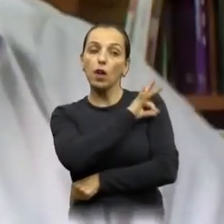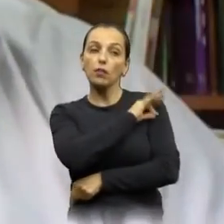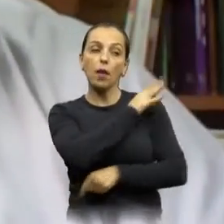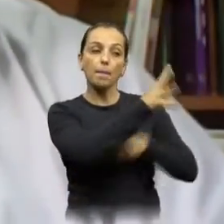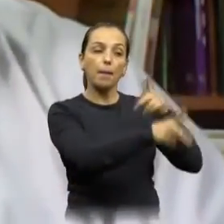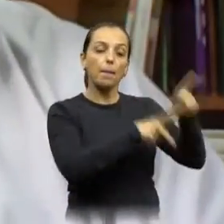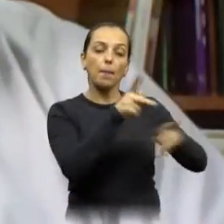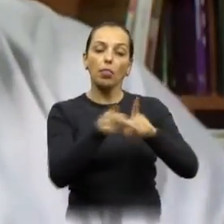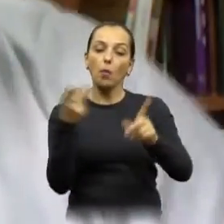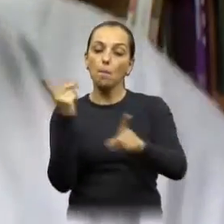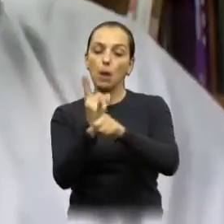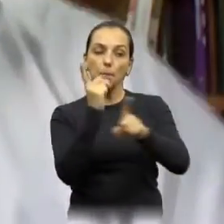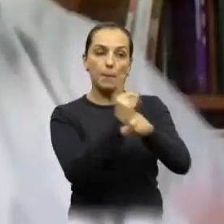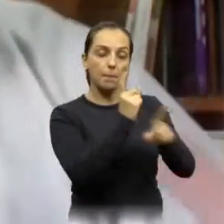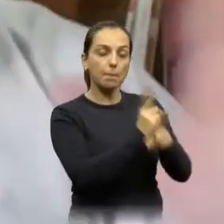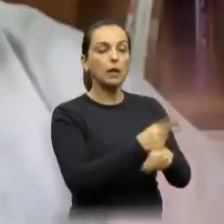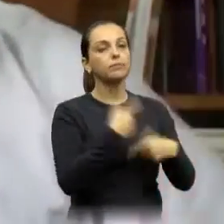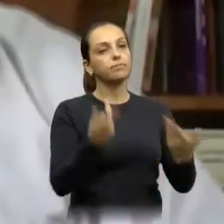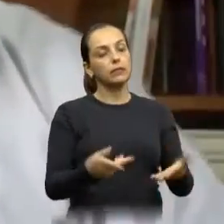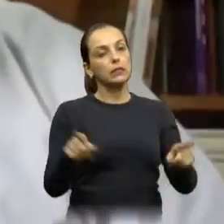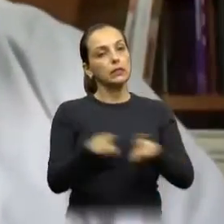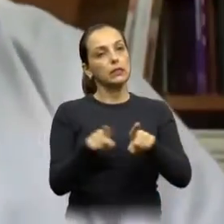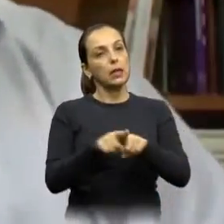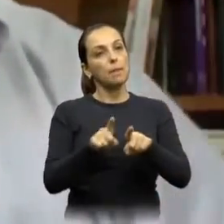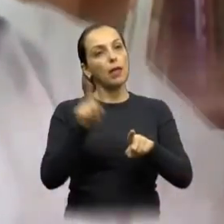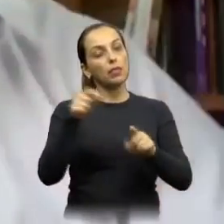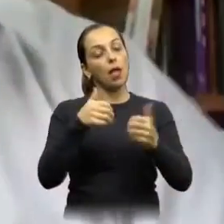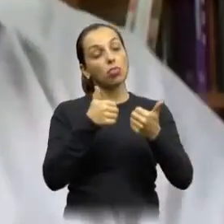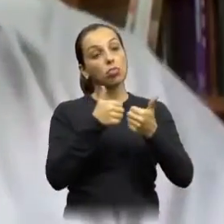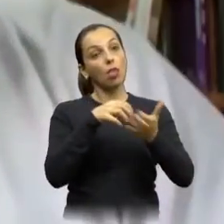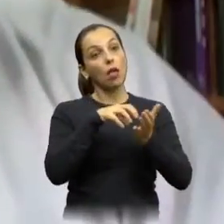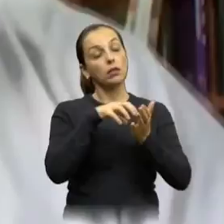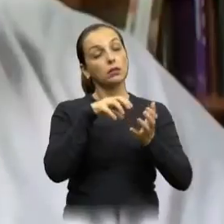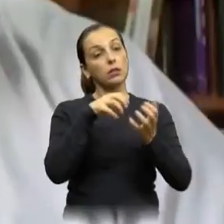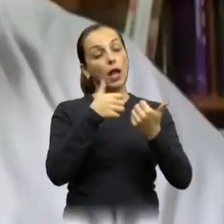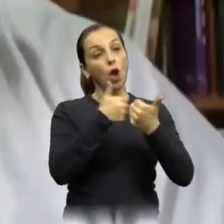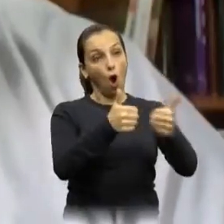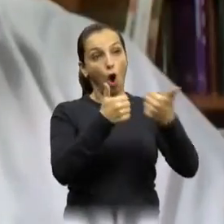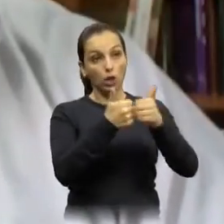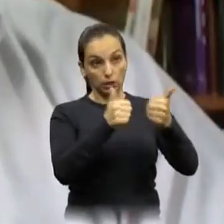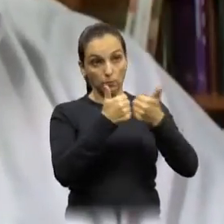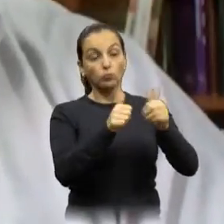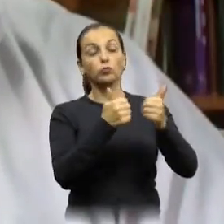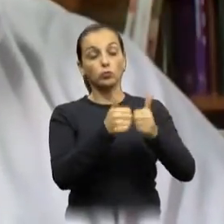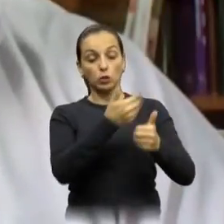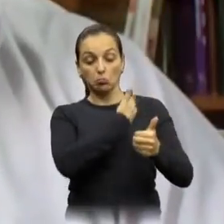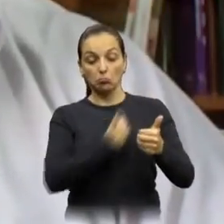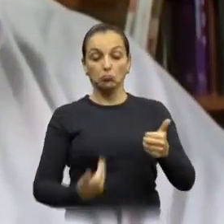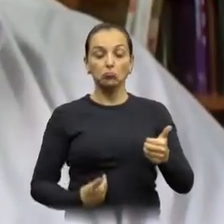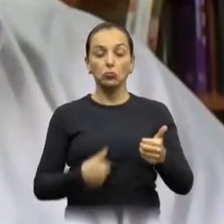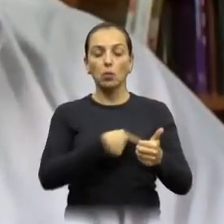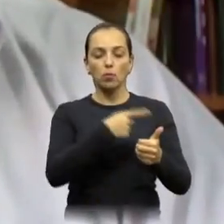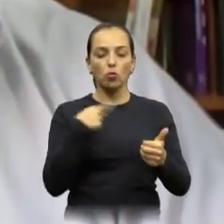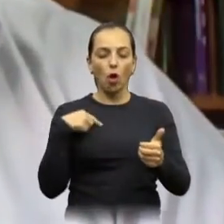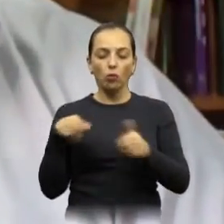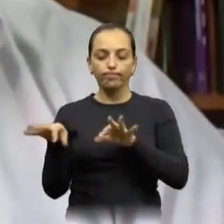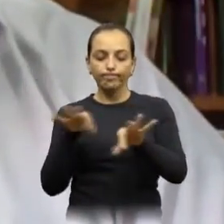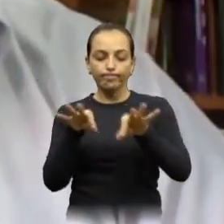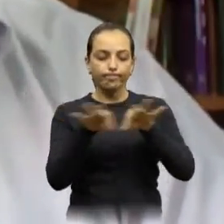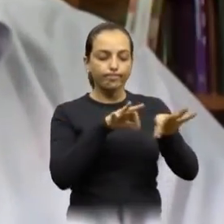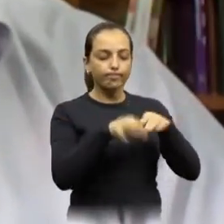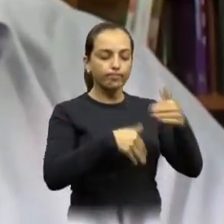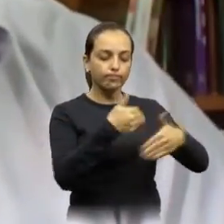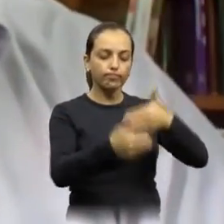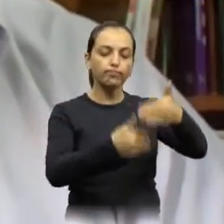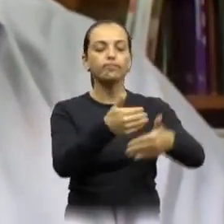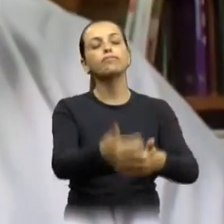população. Aí eu gostaria também de falar um pouquinho sobre transporte público, coisas que a gente tem mexido e tem colocado para caminhar